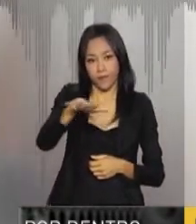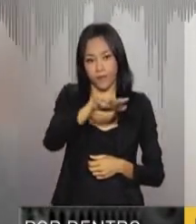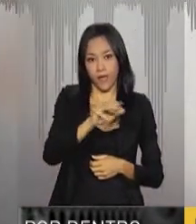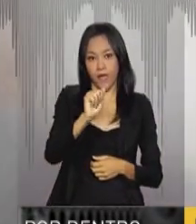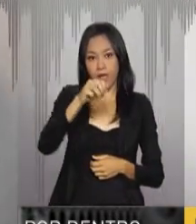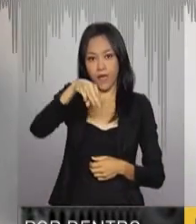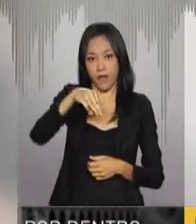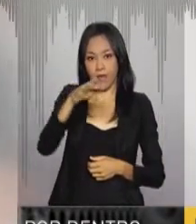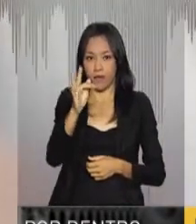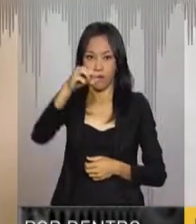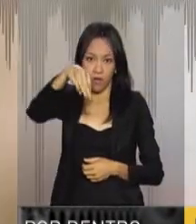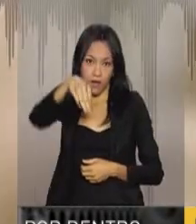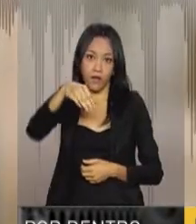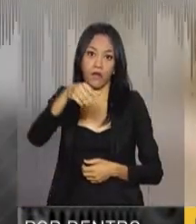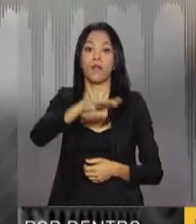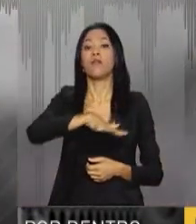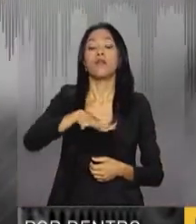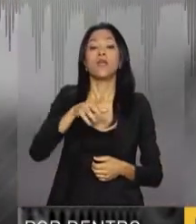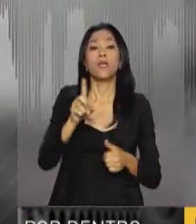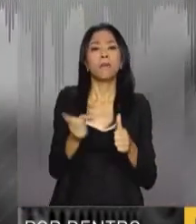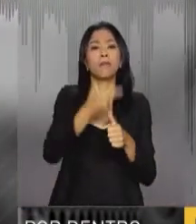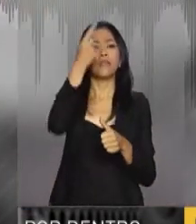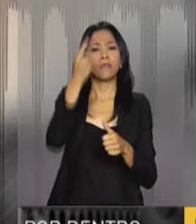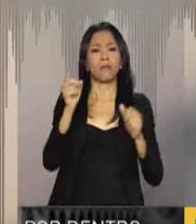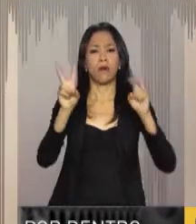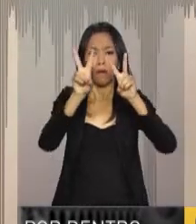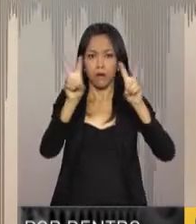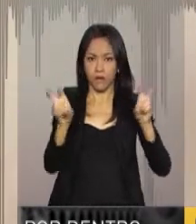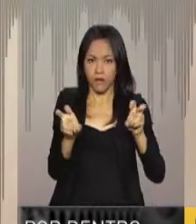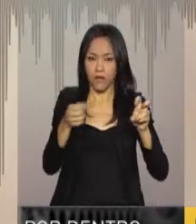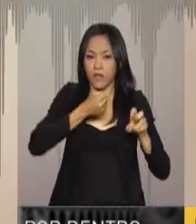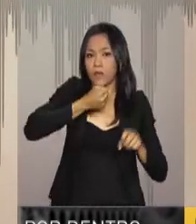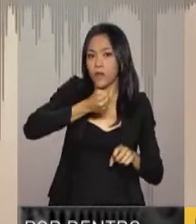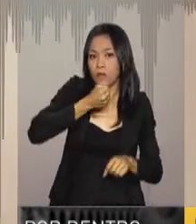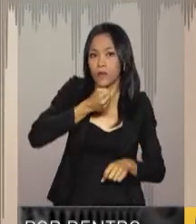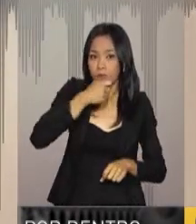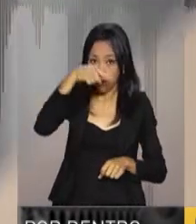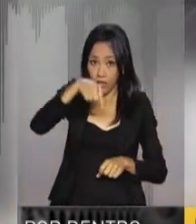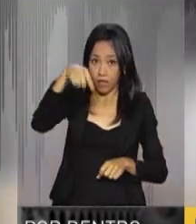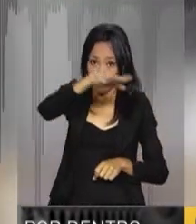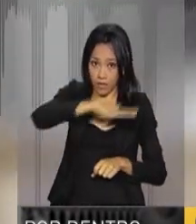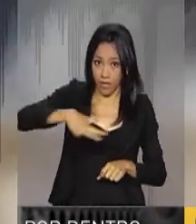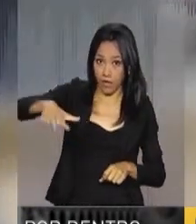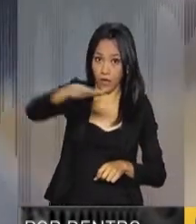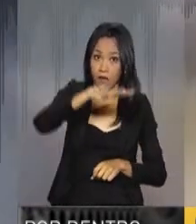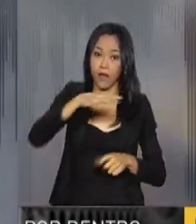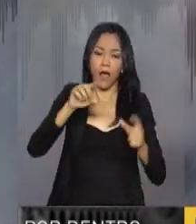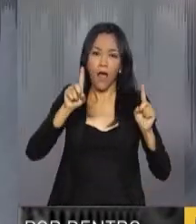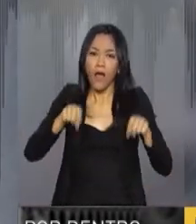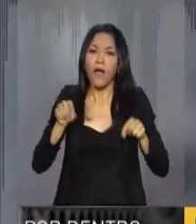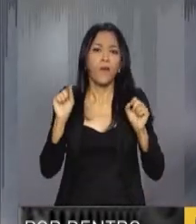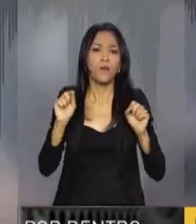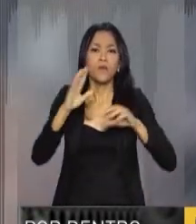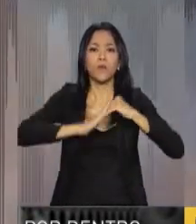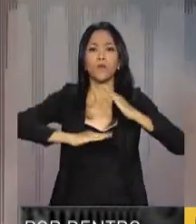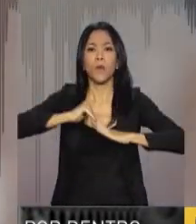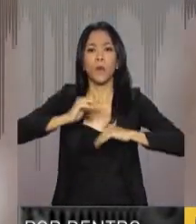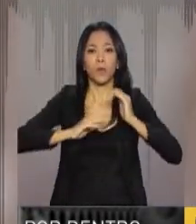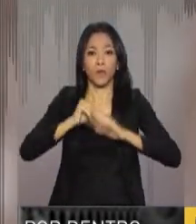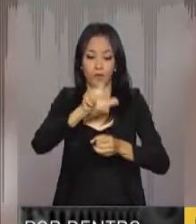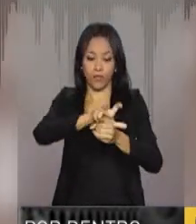acre e uma das principais pautas da cobertura jornalística aqui na nossa região é sem dúvidas o saneamento